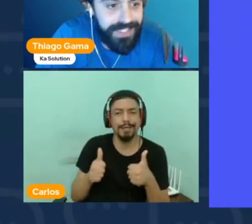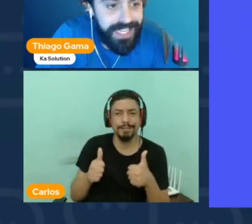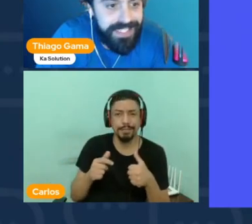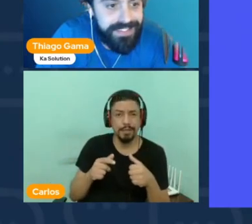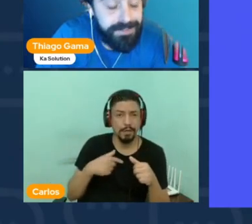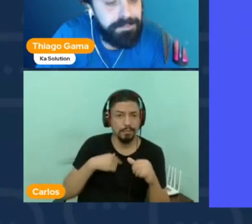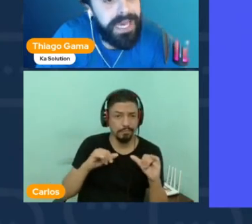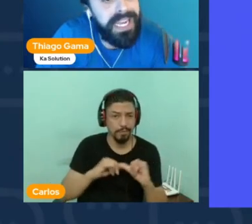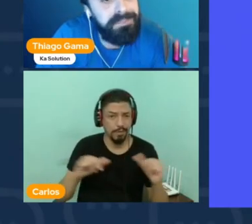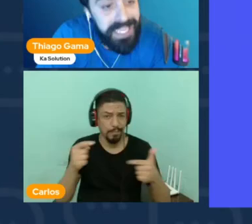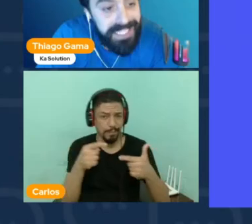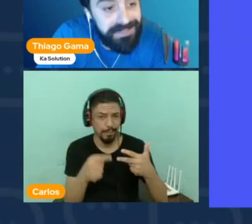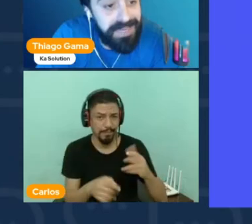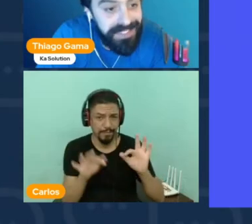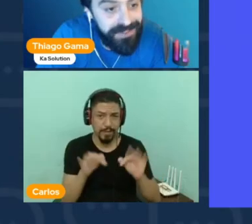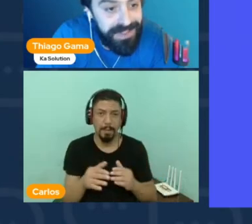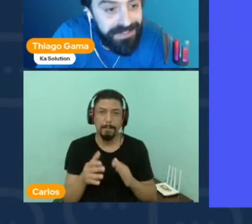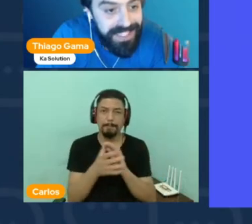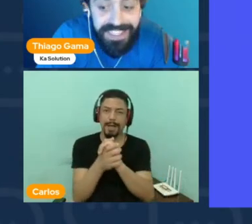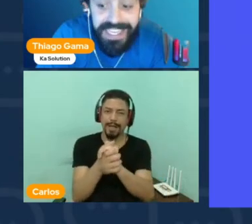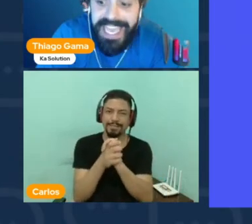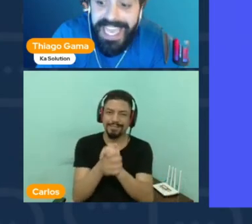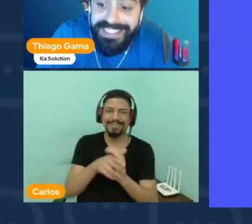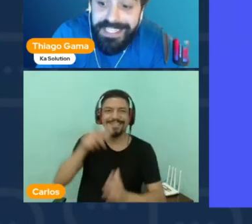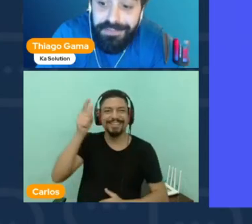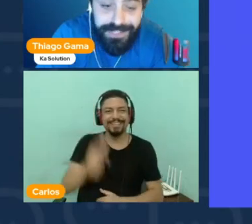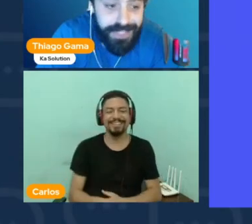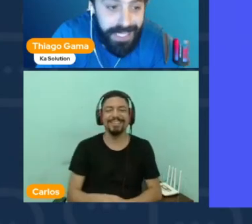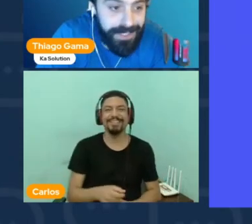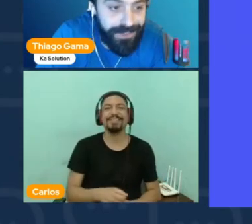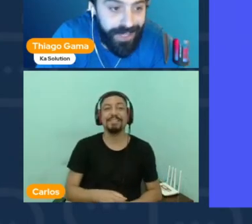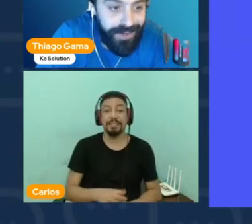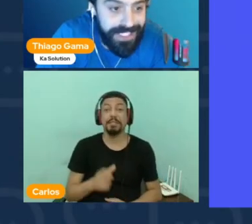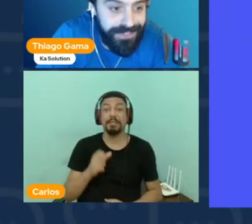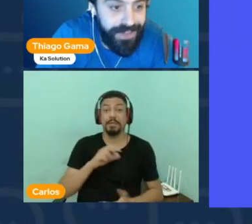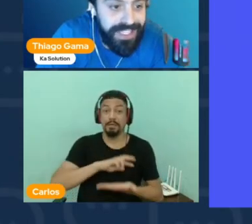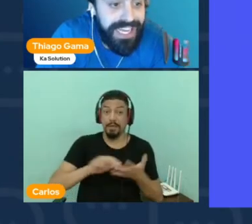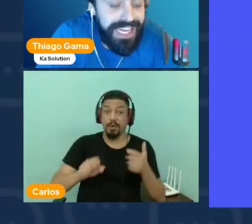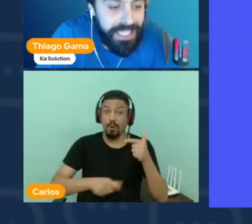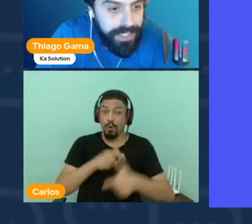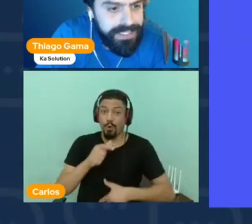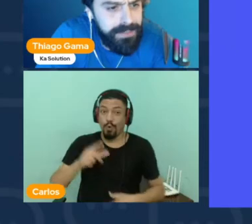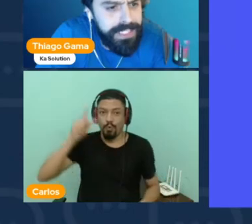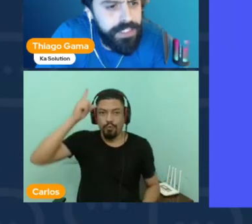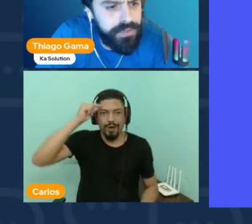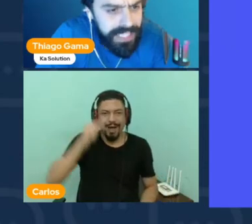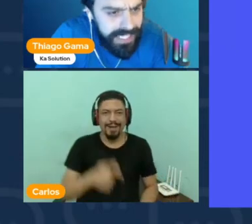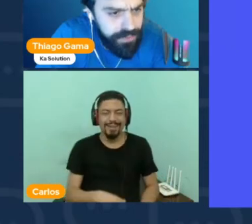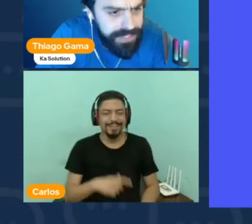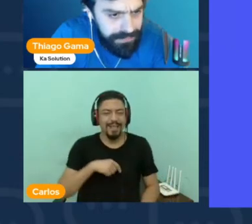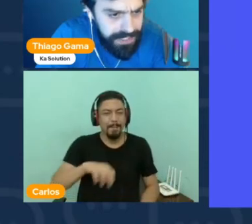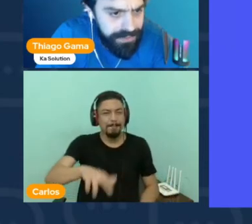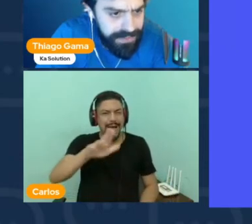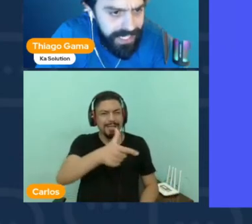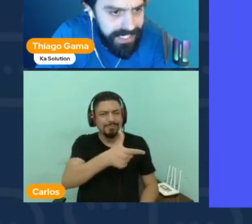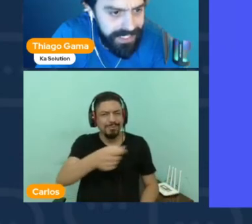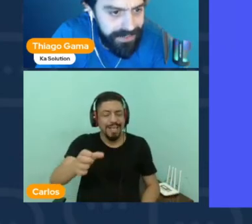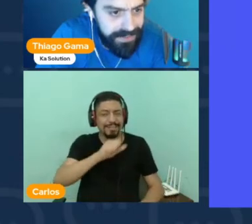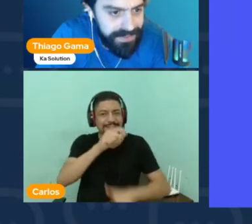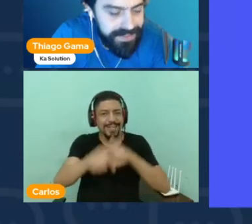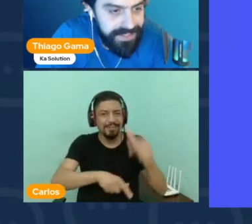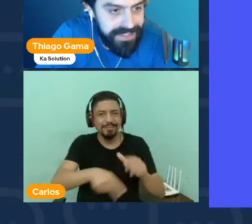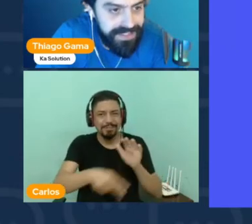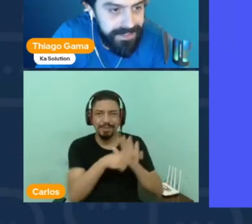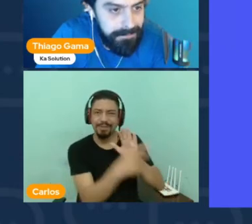recados finais. Parabéns mais uma vez. É serviço, né, pessoal? Vocês viram? A AWS tem mais de 200 serviços, né,